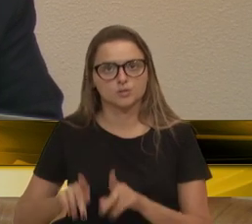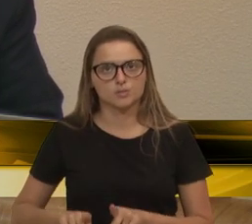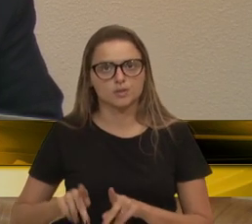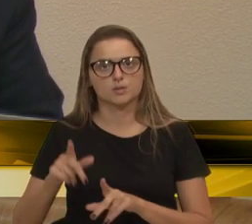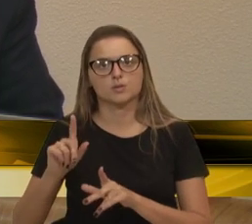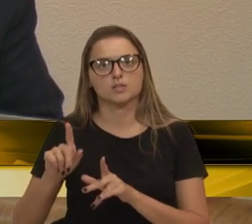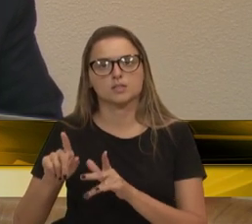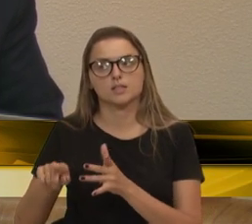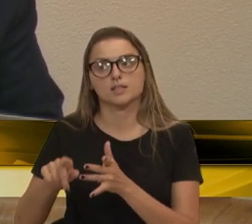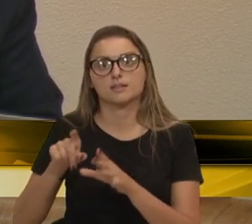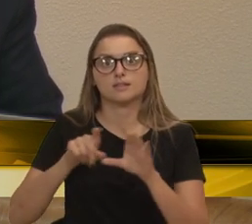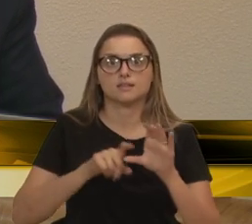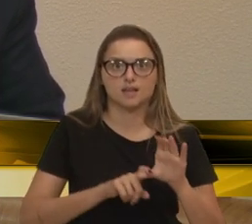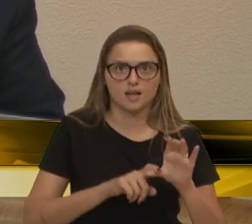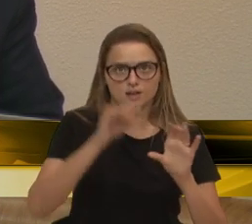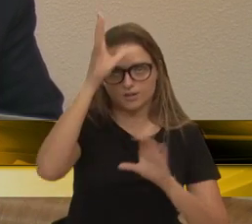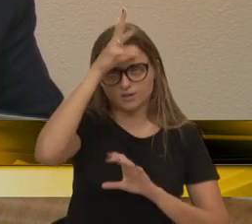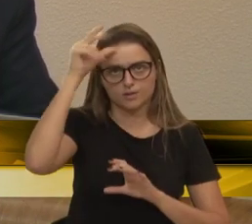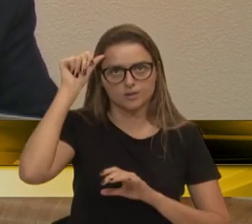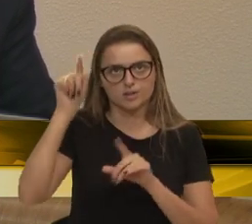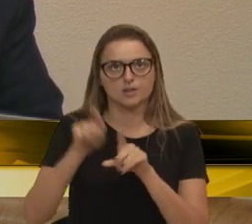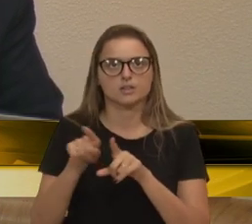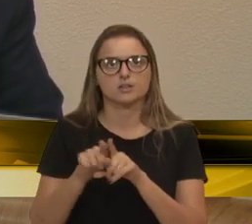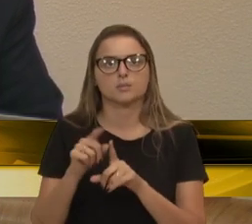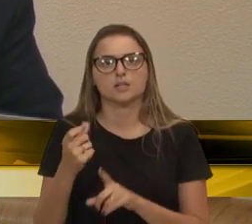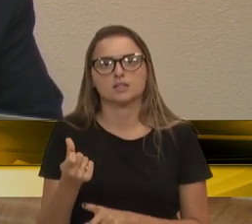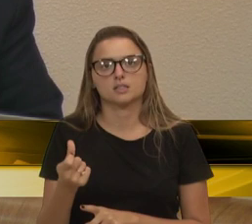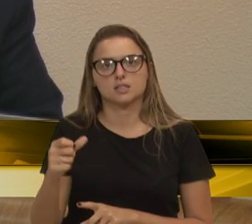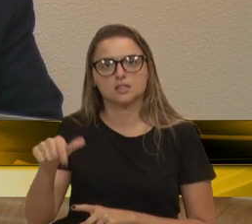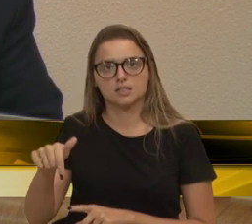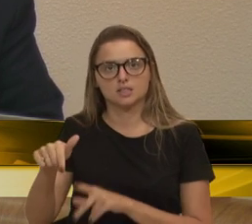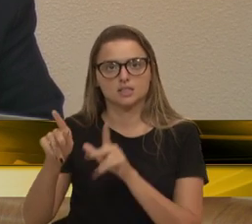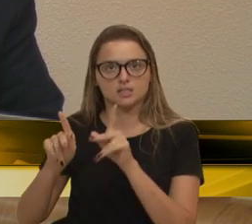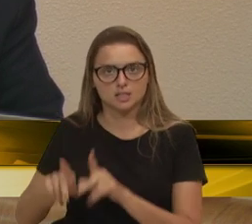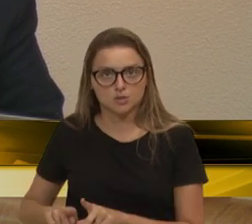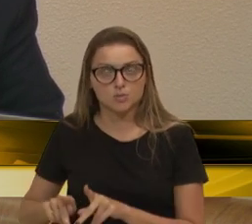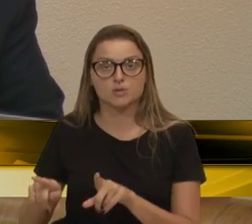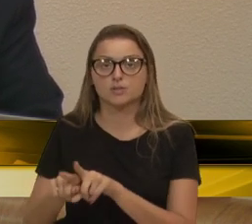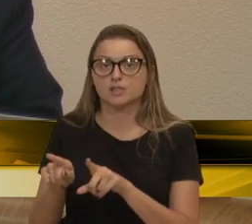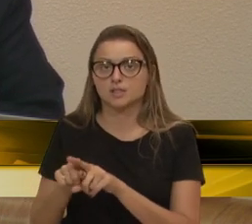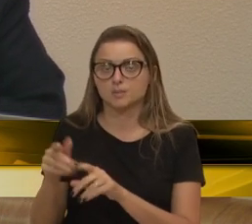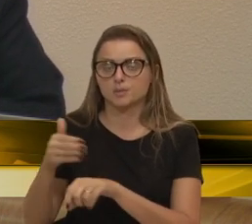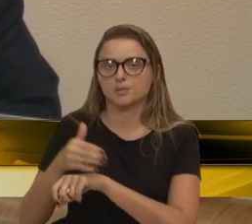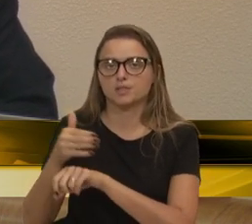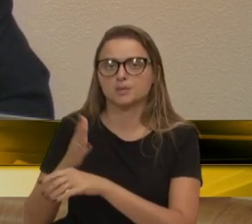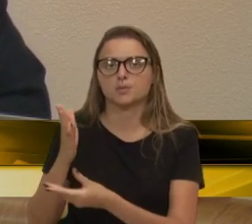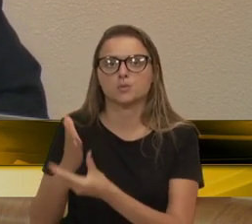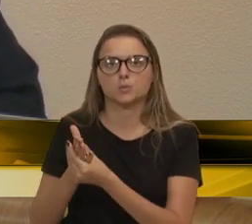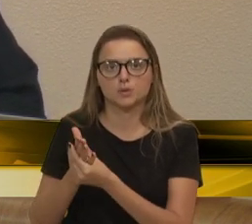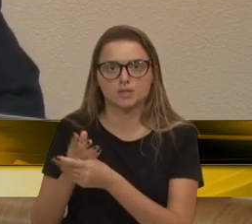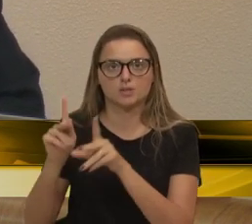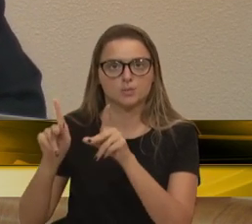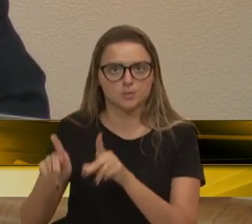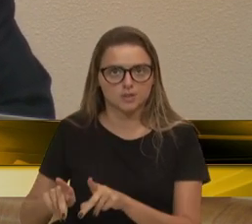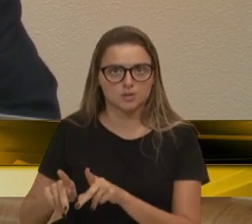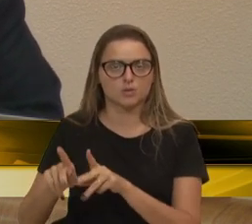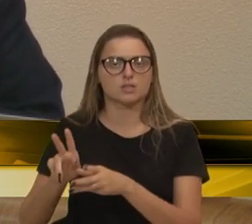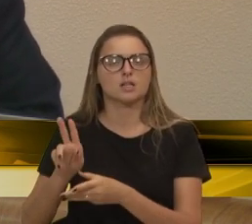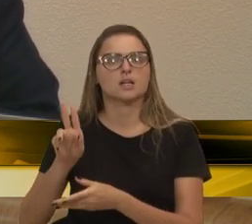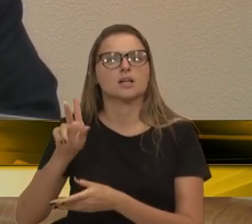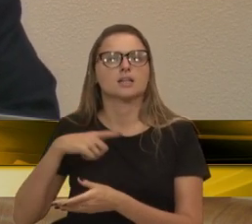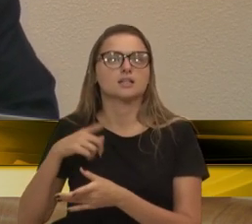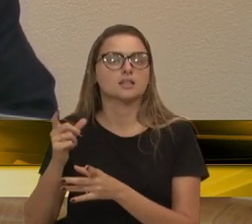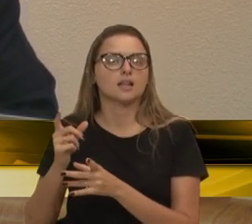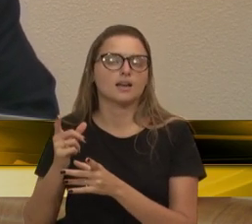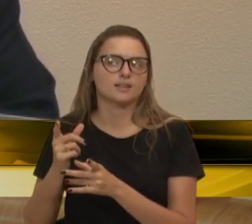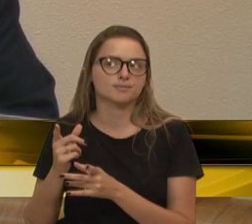abre parênteses, município e demais 67 pessoas arroladas, fecha parênteses, posseiros, além da PGM,